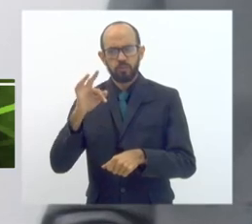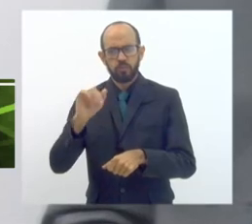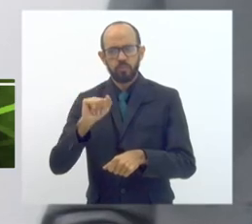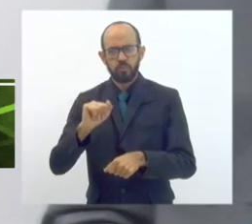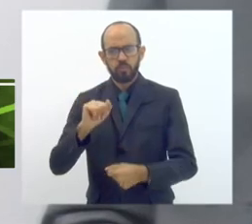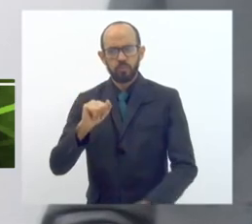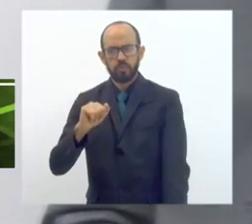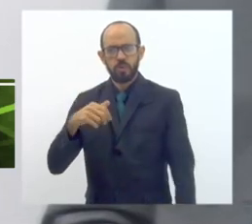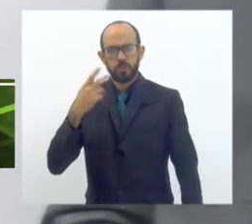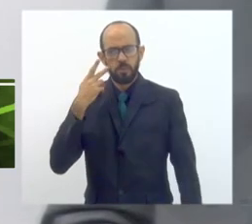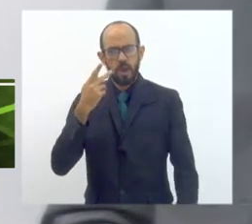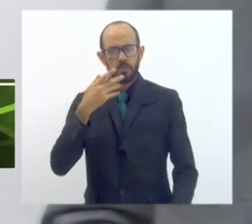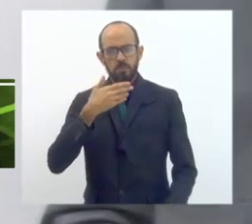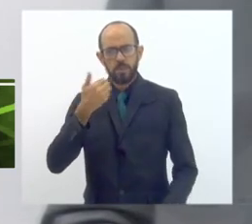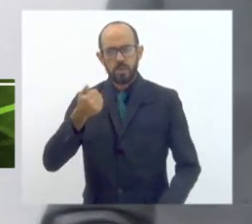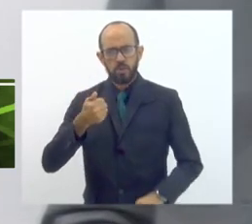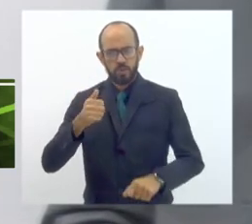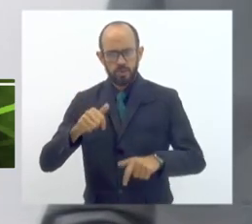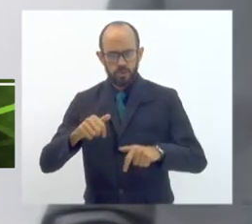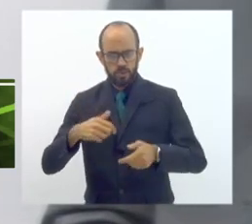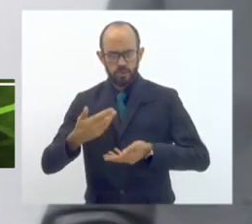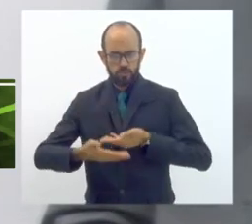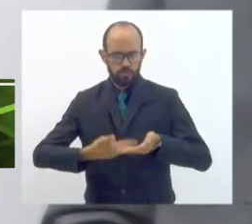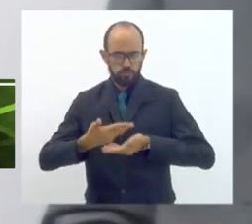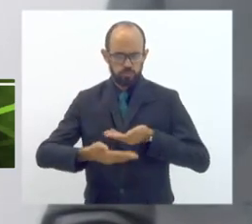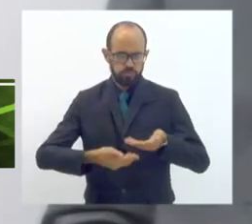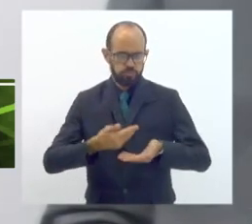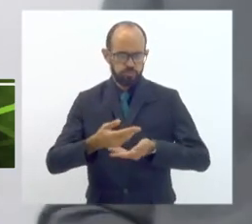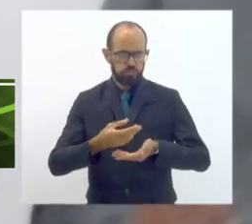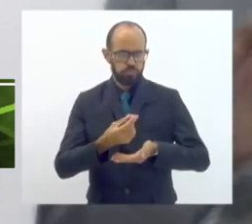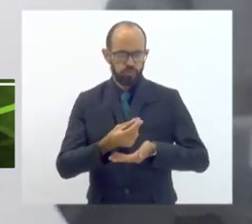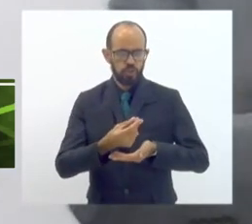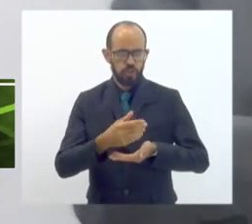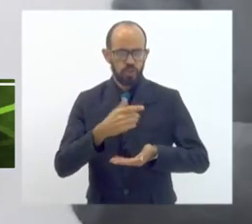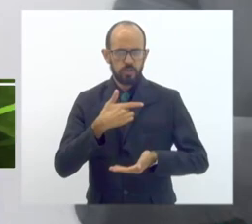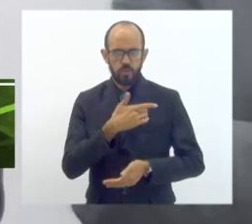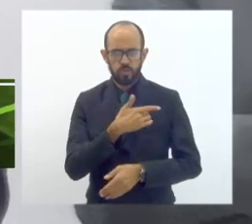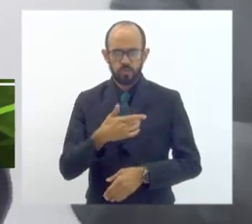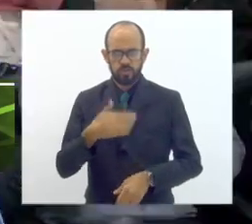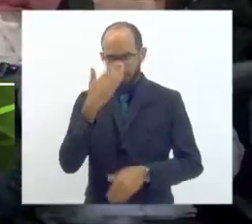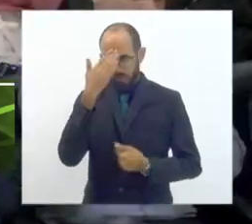para melhoria e para otimização dos recursos da área de saúde. Muito obrigado.